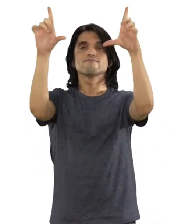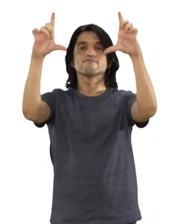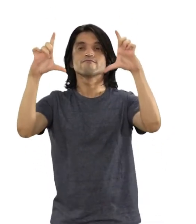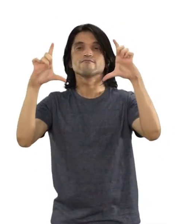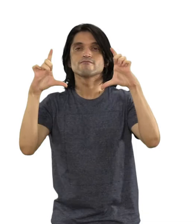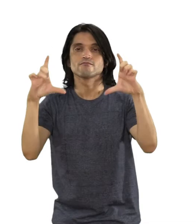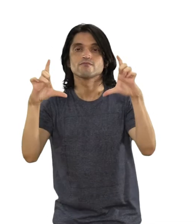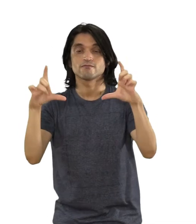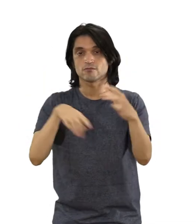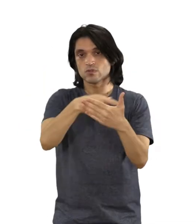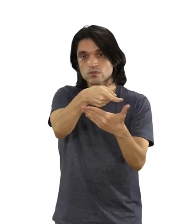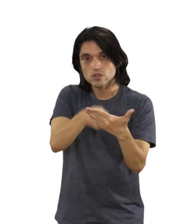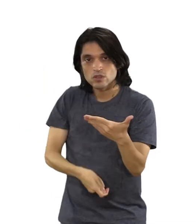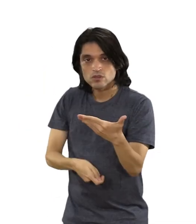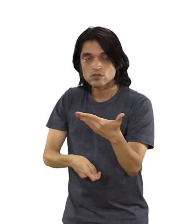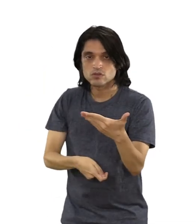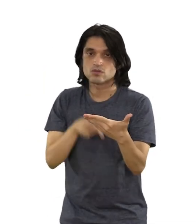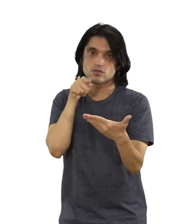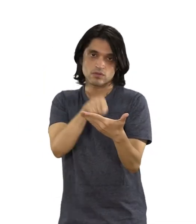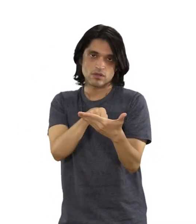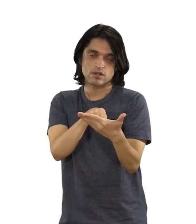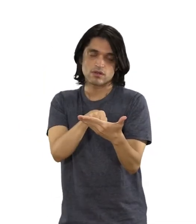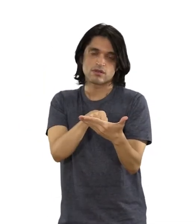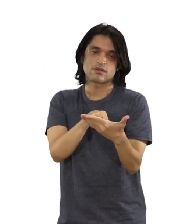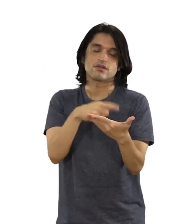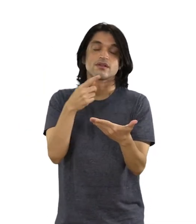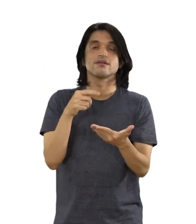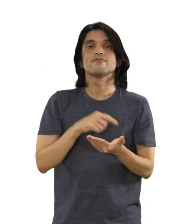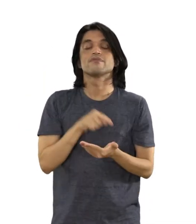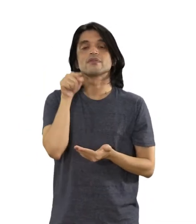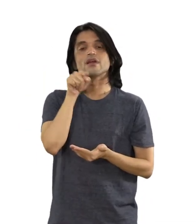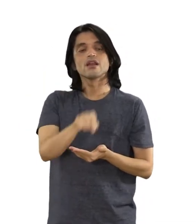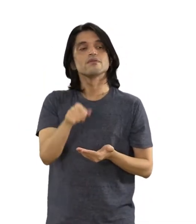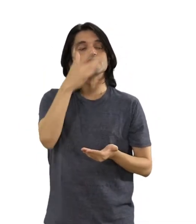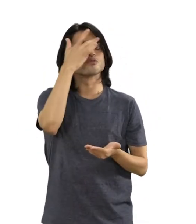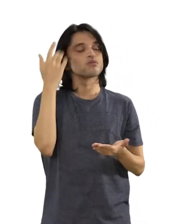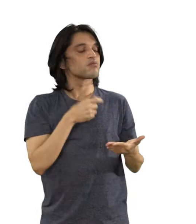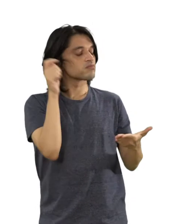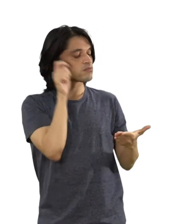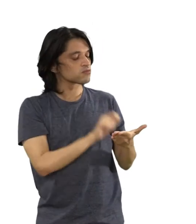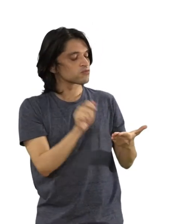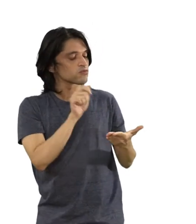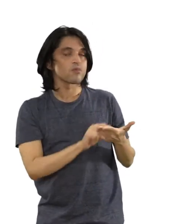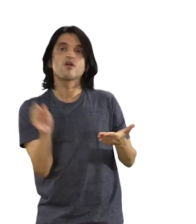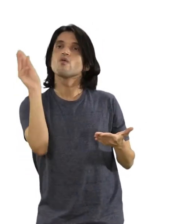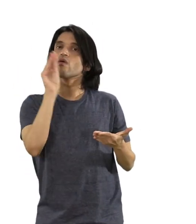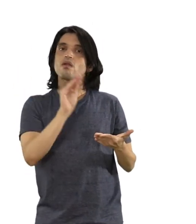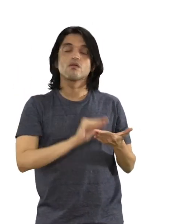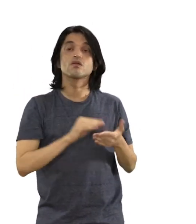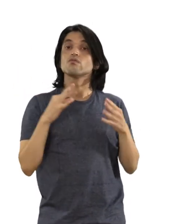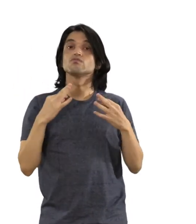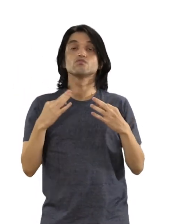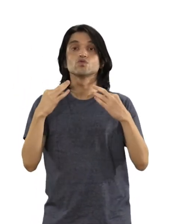texto é o espaço destinado para a carta pessoal. Aqui, quem está escrevendo